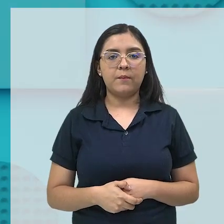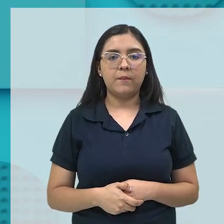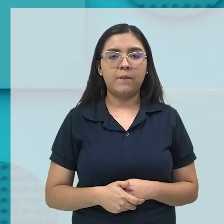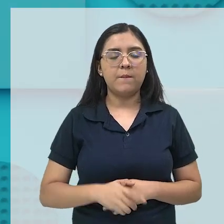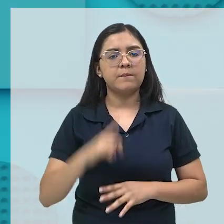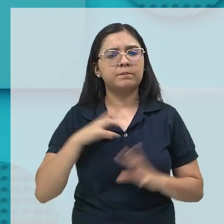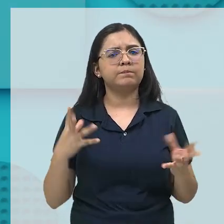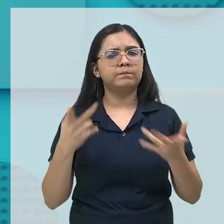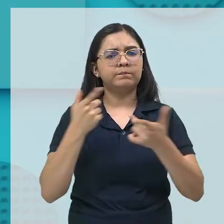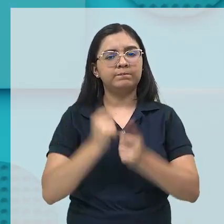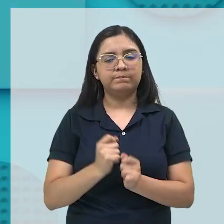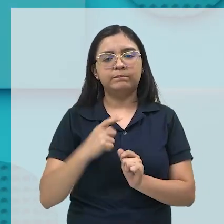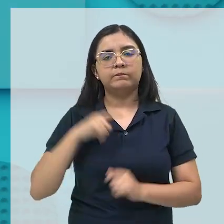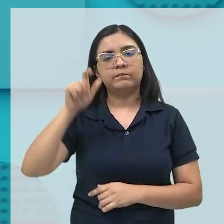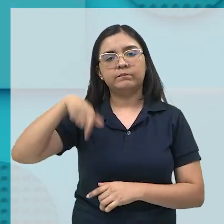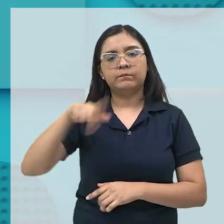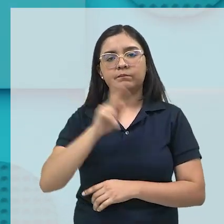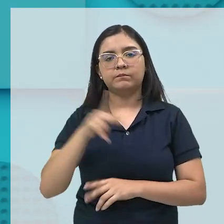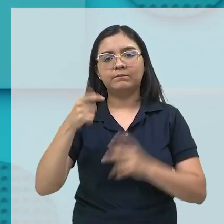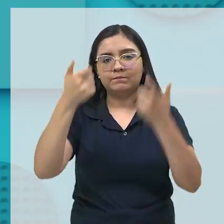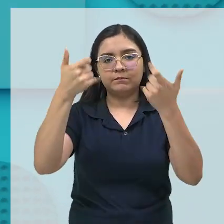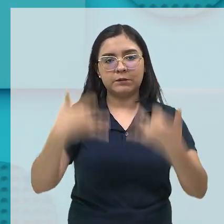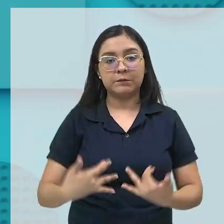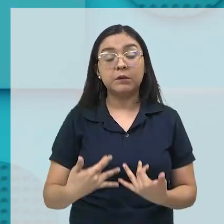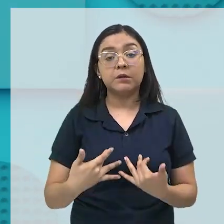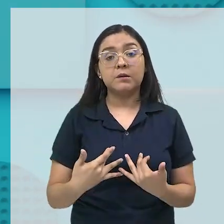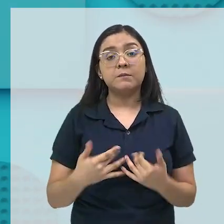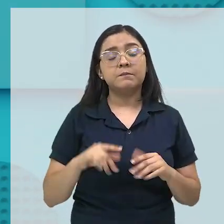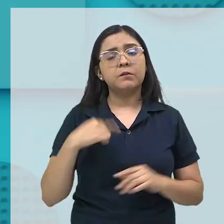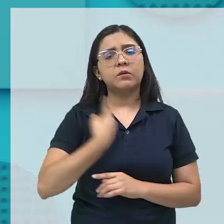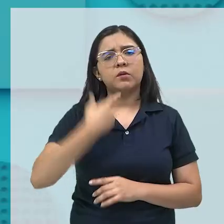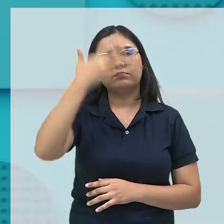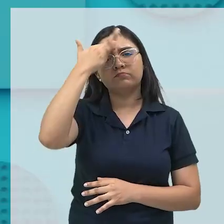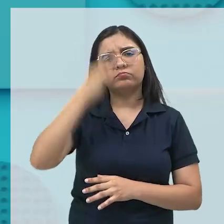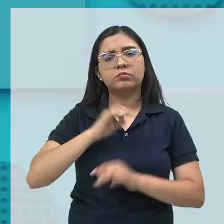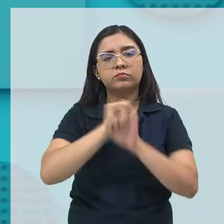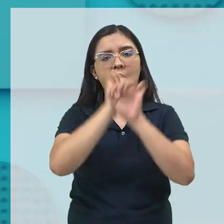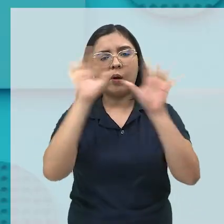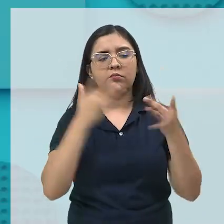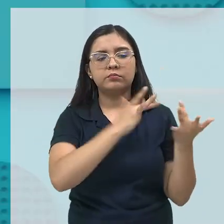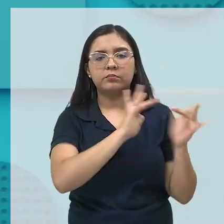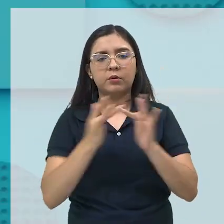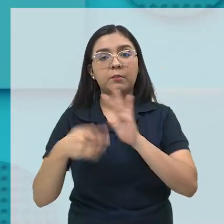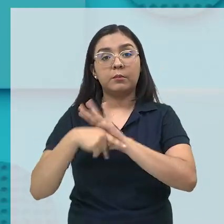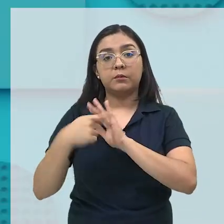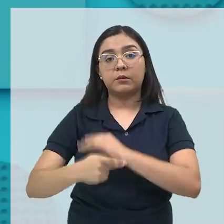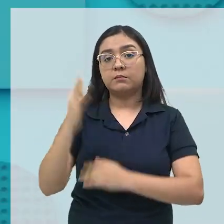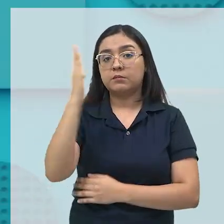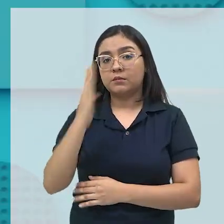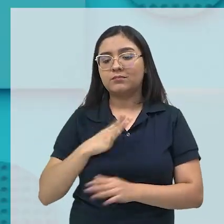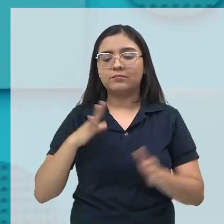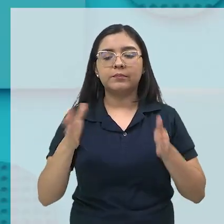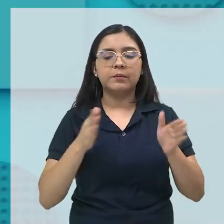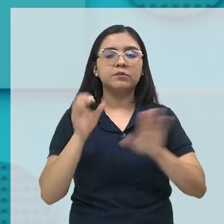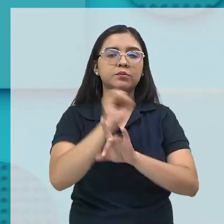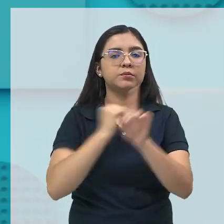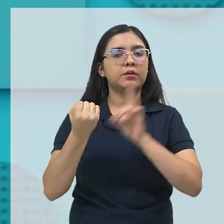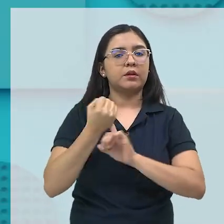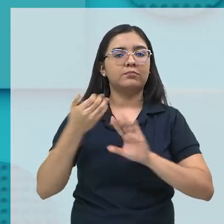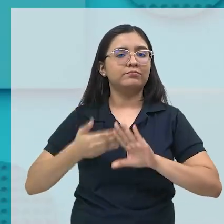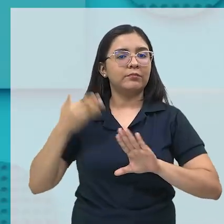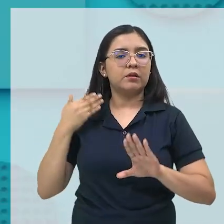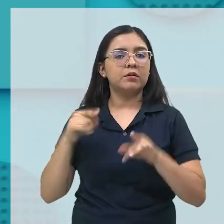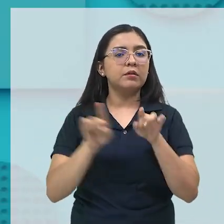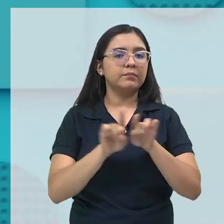Que incrível essa contribuição do professor Artemison para a gente, né? Para a gente entender o contexto brasileiro daquele momento, da sociedade